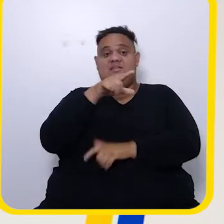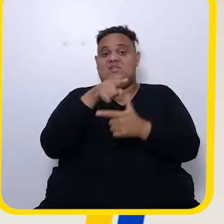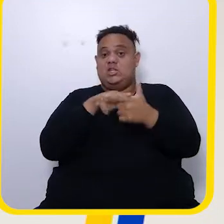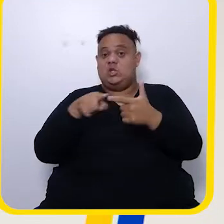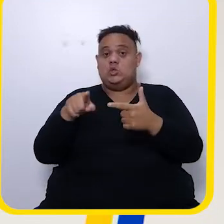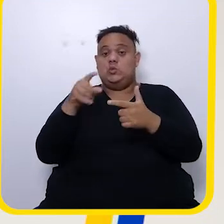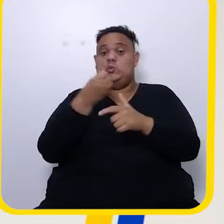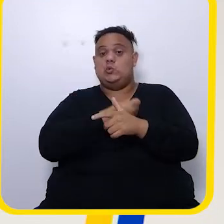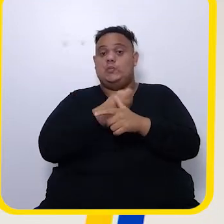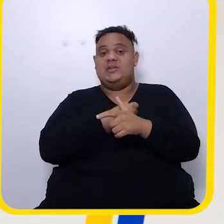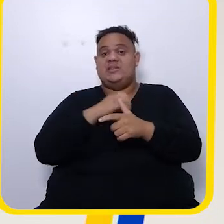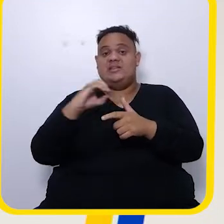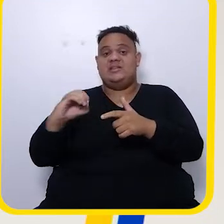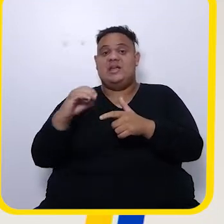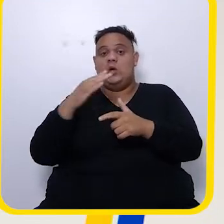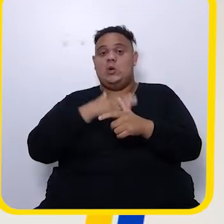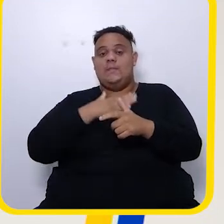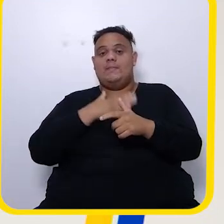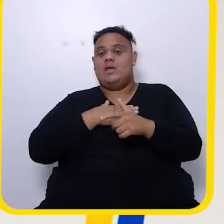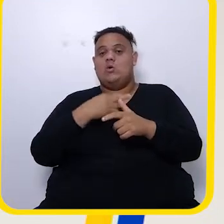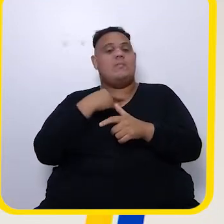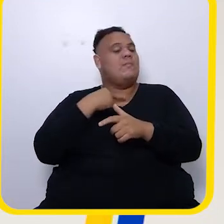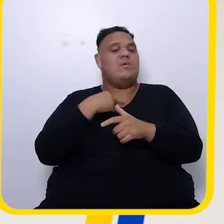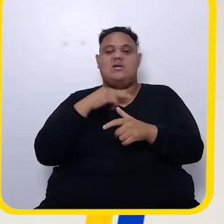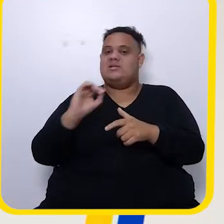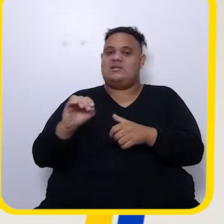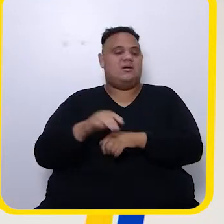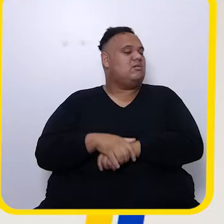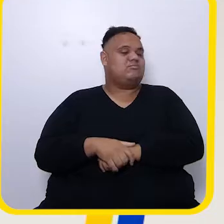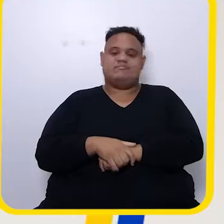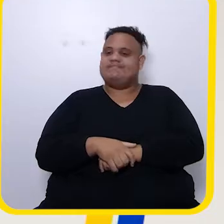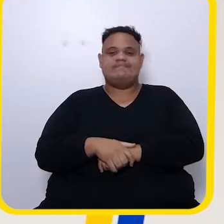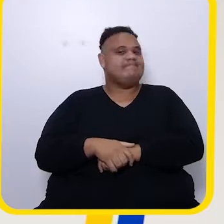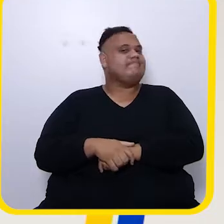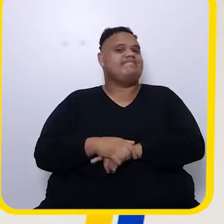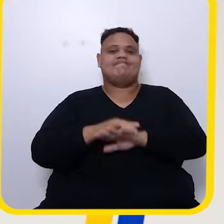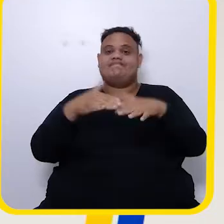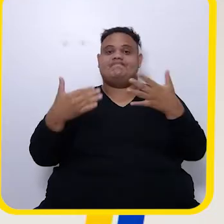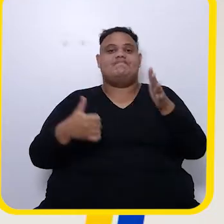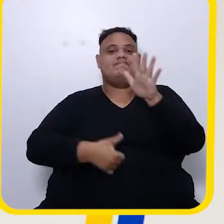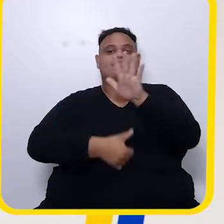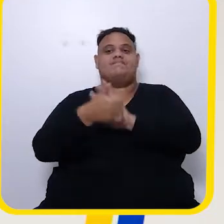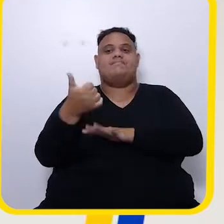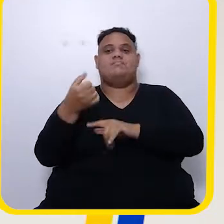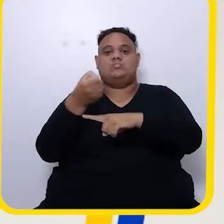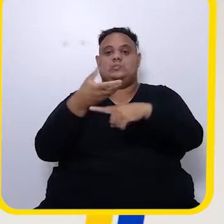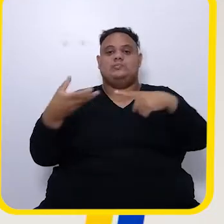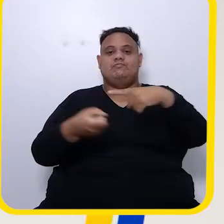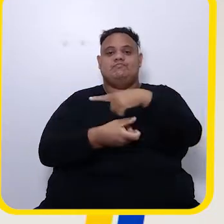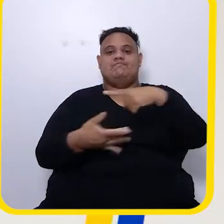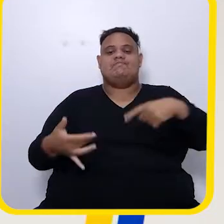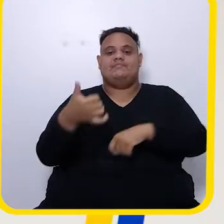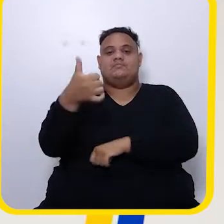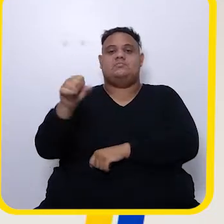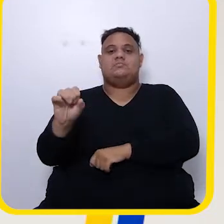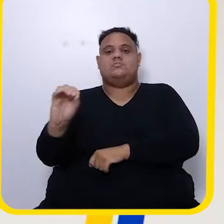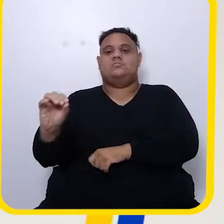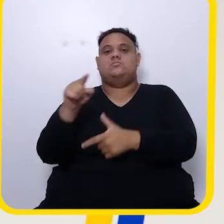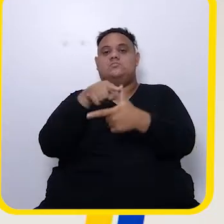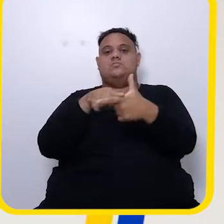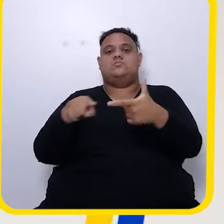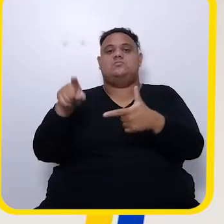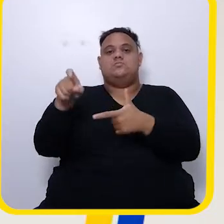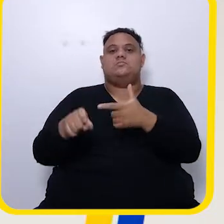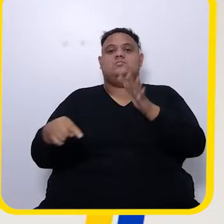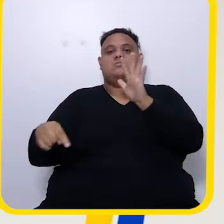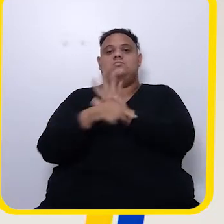numa fração, o meu denominador nunca pode dar zero. Então, ó, na primeira fração aqui, ó, 180 dividido por